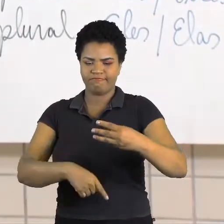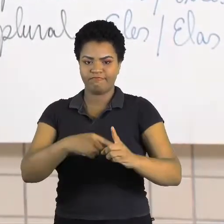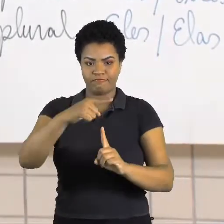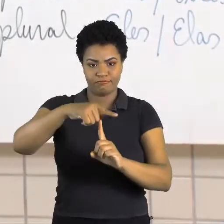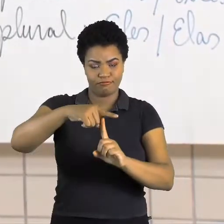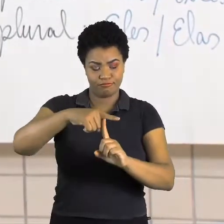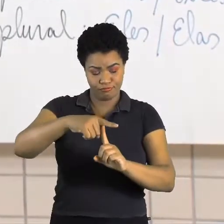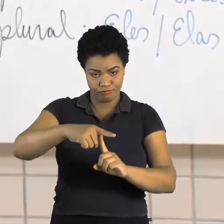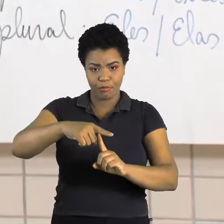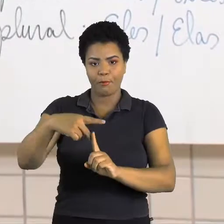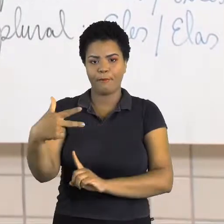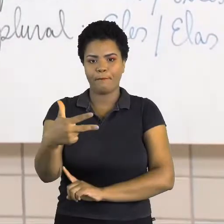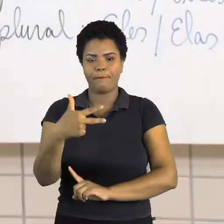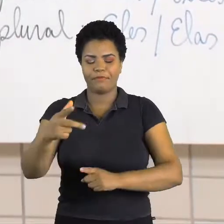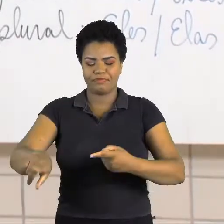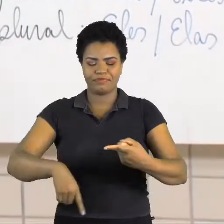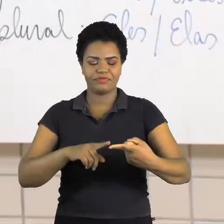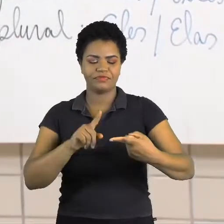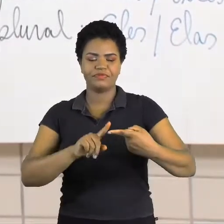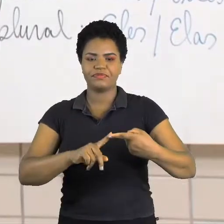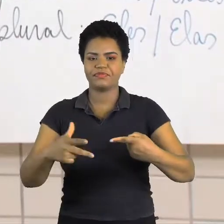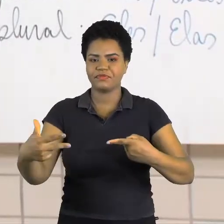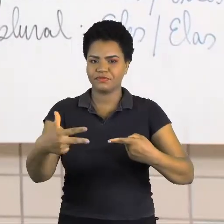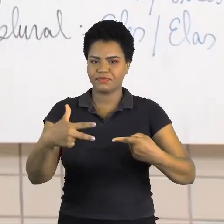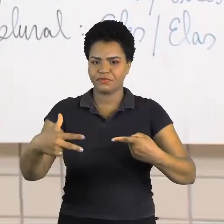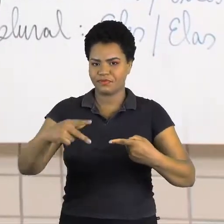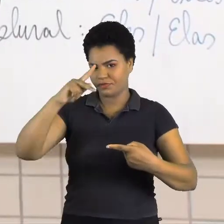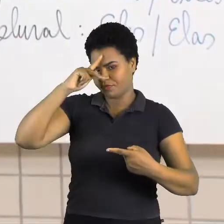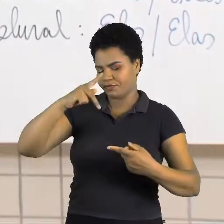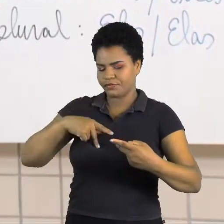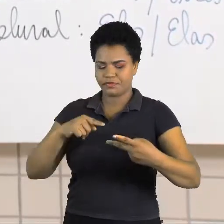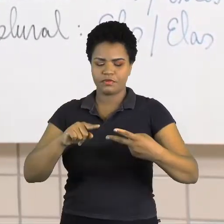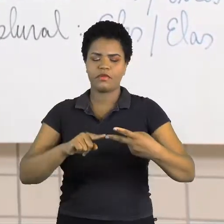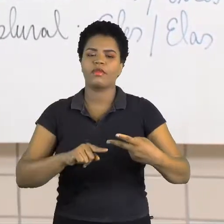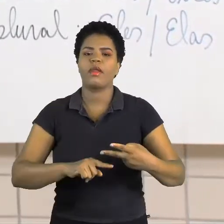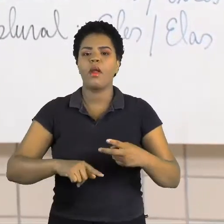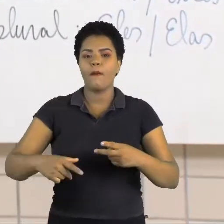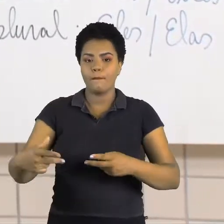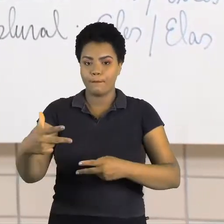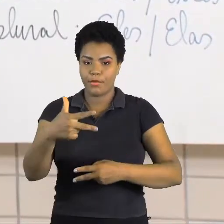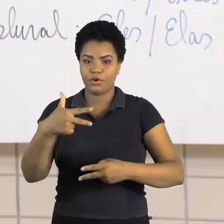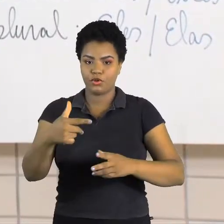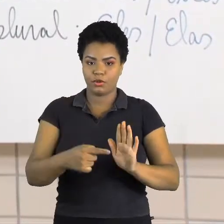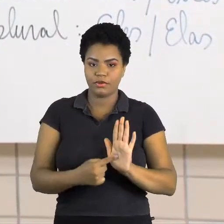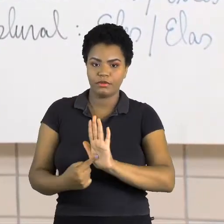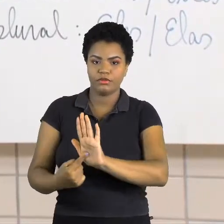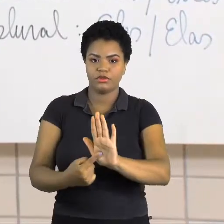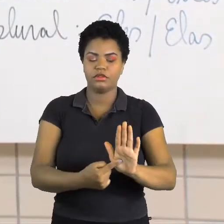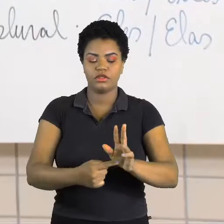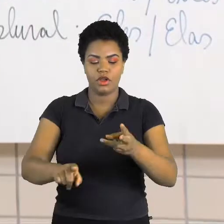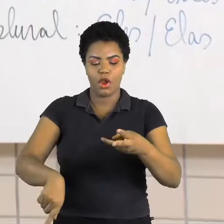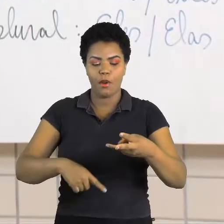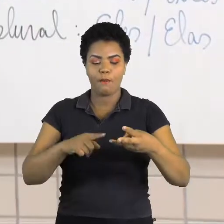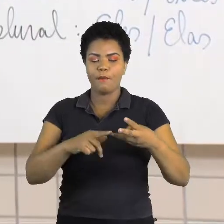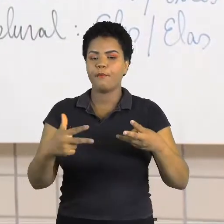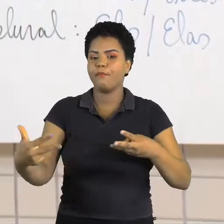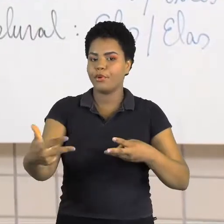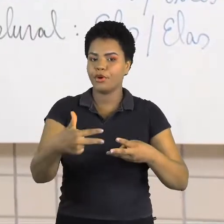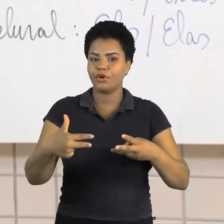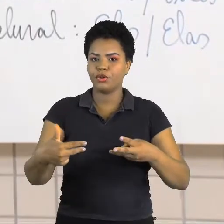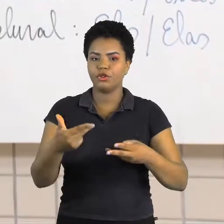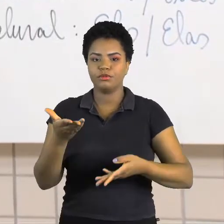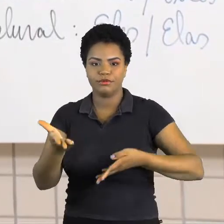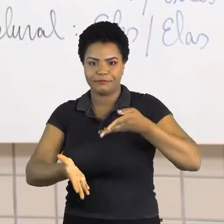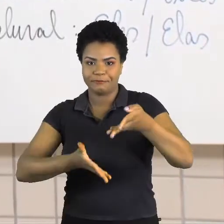pronomes pessoal, pronome demonstrativo e pronome de tratamento. Hoje daremos